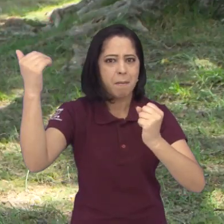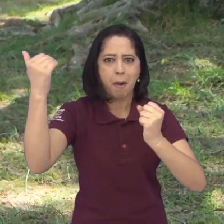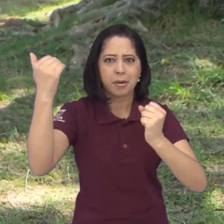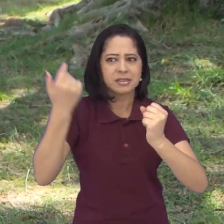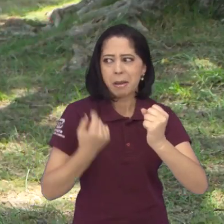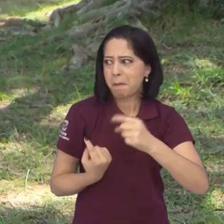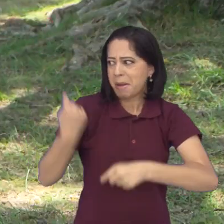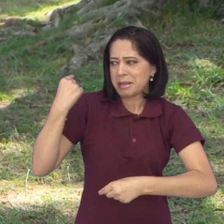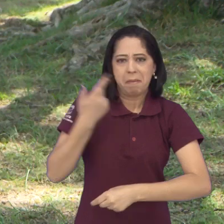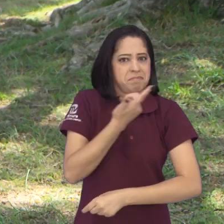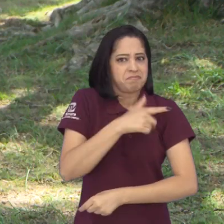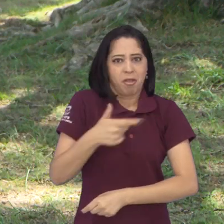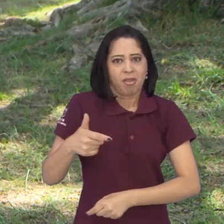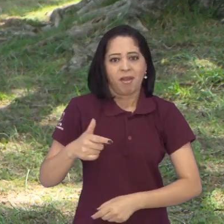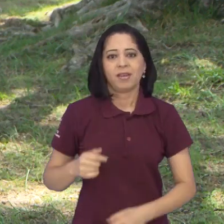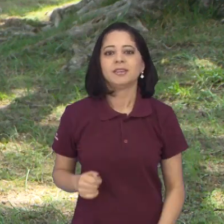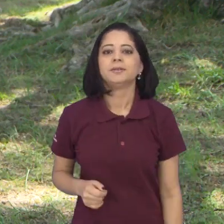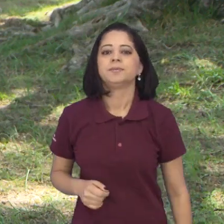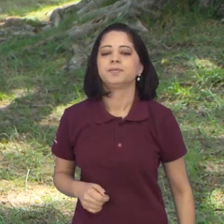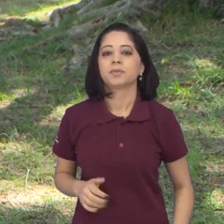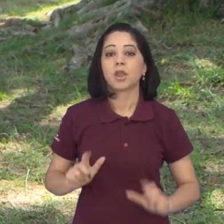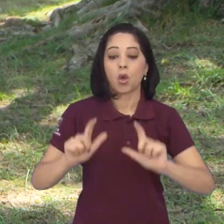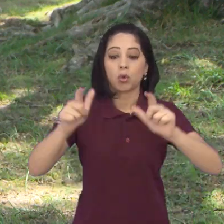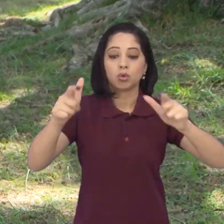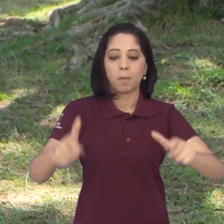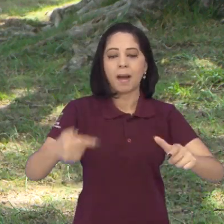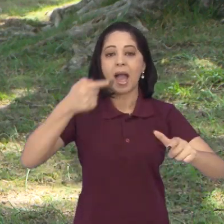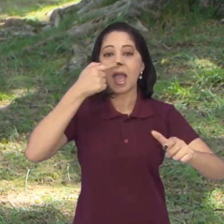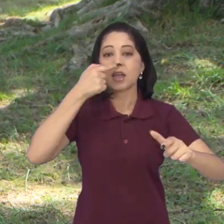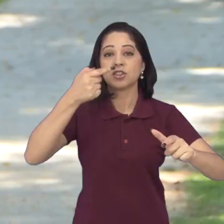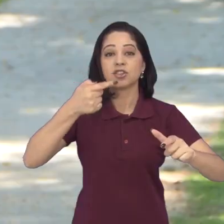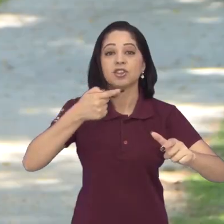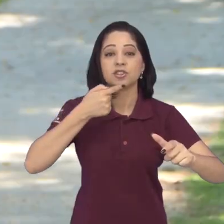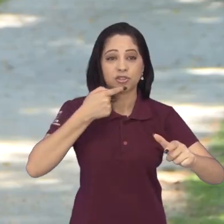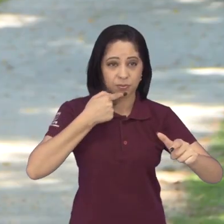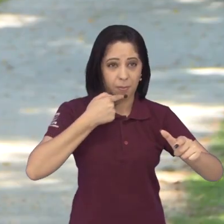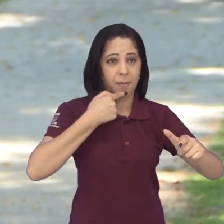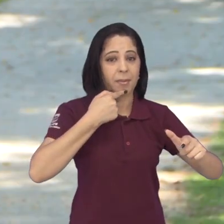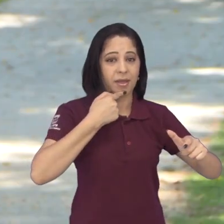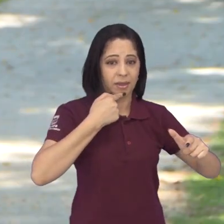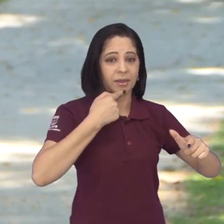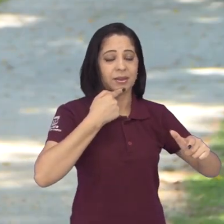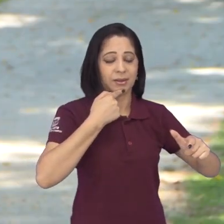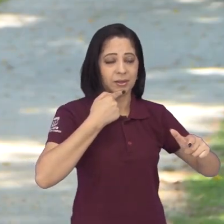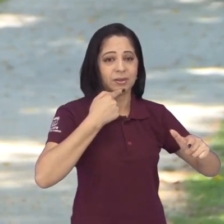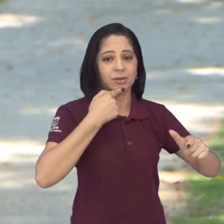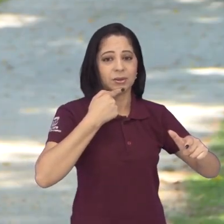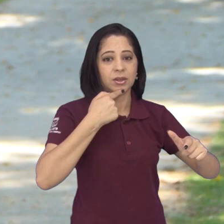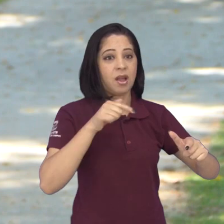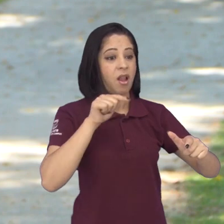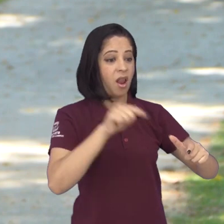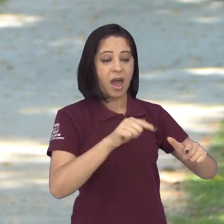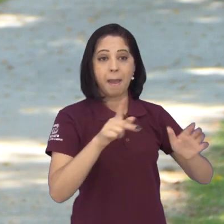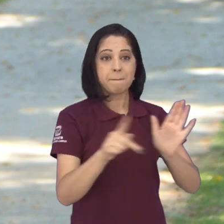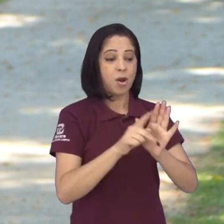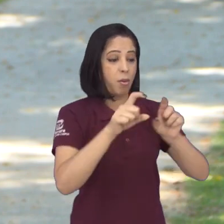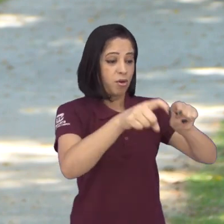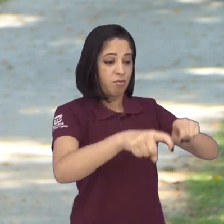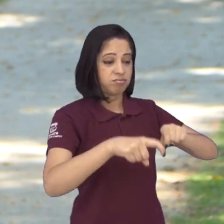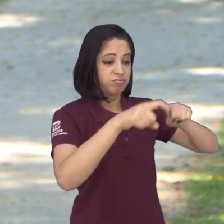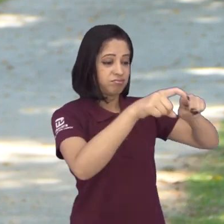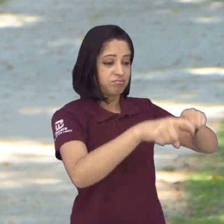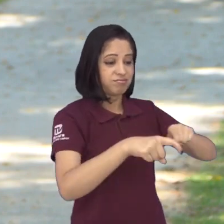de grandes empresas, os feitos do empreendedor se tornaram notáveis. Em Eugênio de Melo, onde o Satelmaier ele se